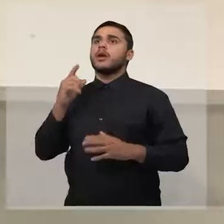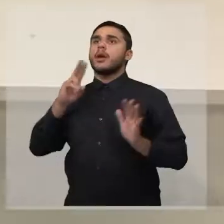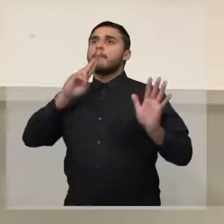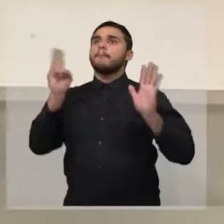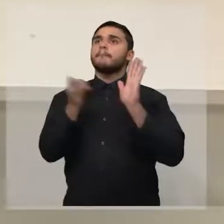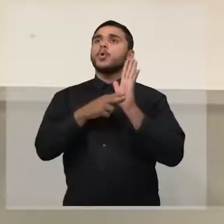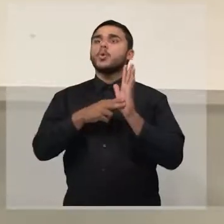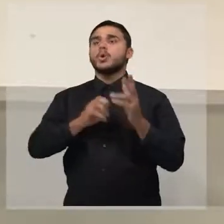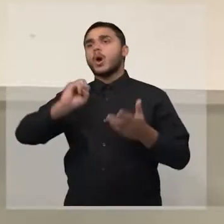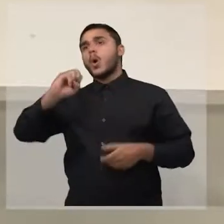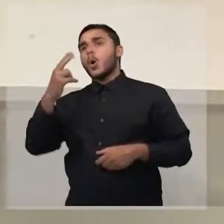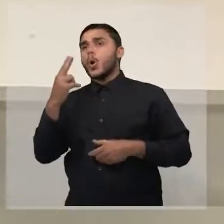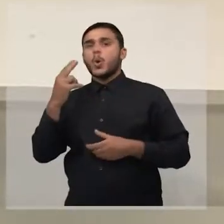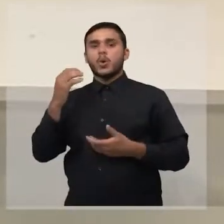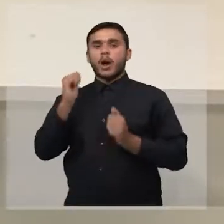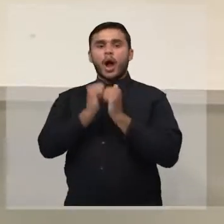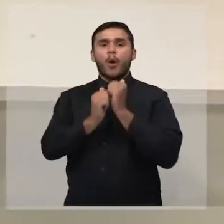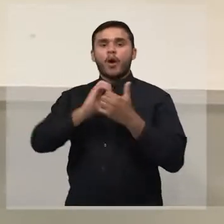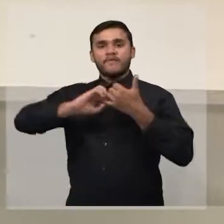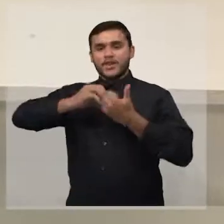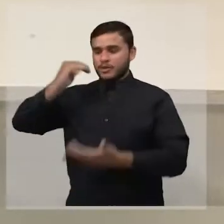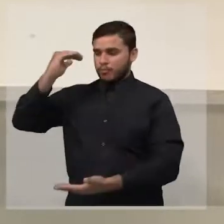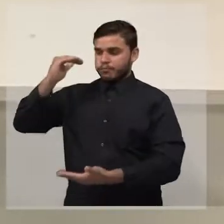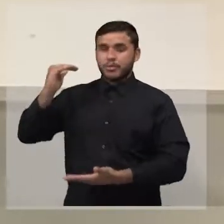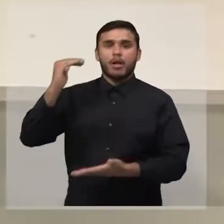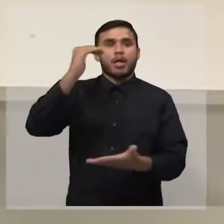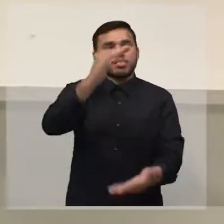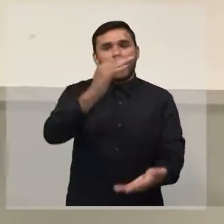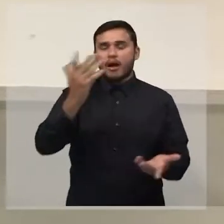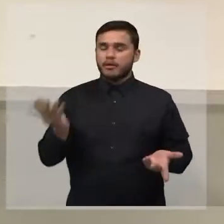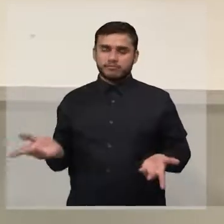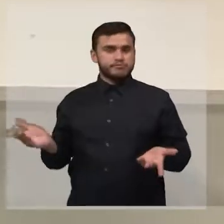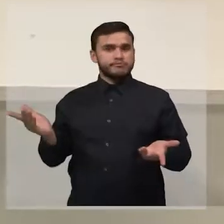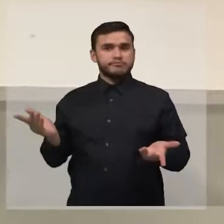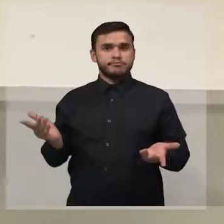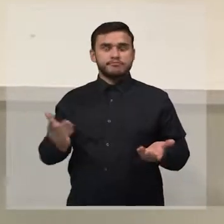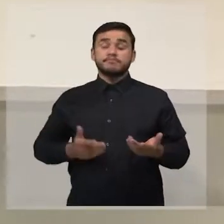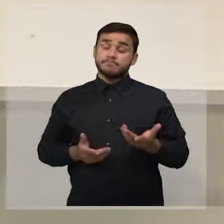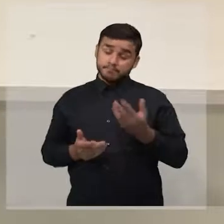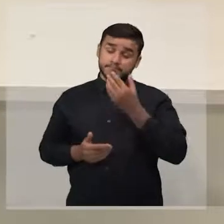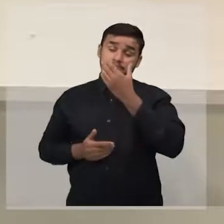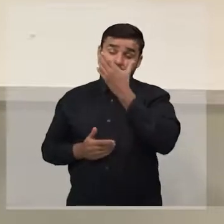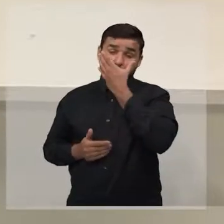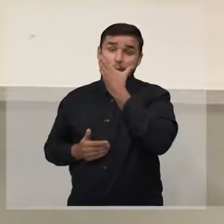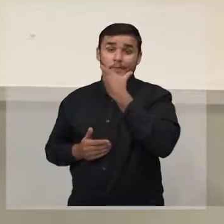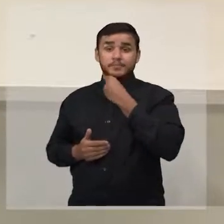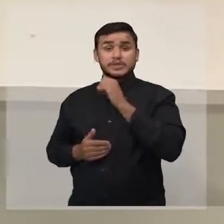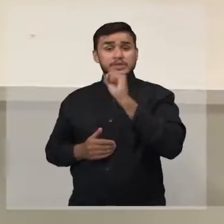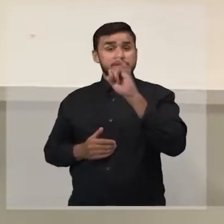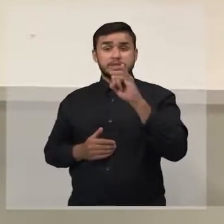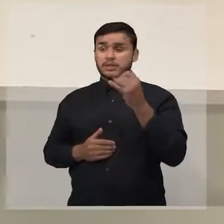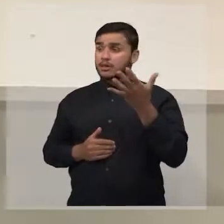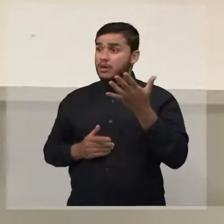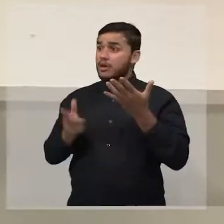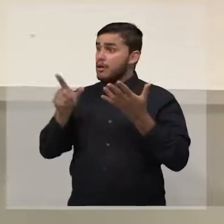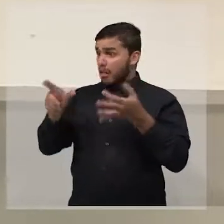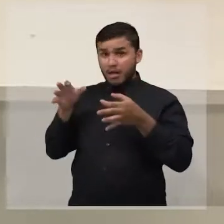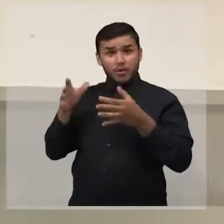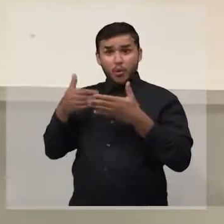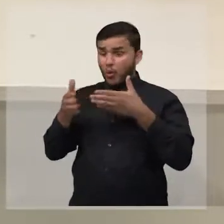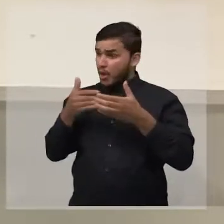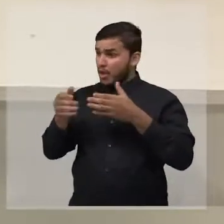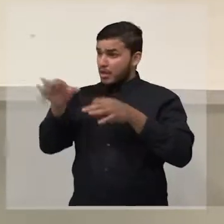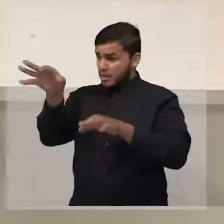a condenação dele não importa. Mesmo que tenha sido para ficar assinando. Havendo condenação, né? Que tenha dado cesta